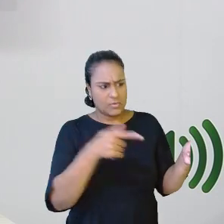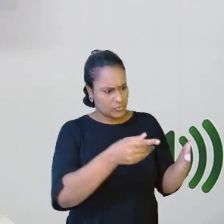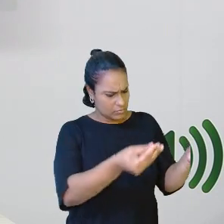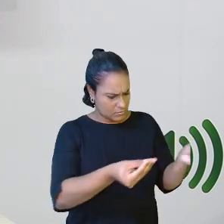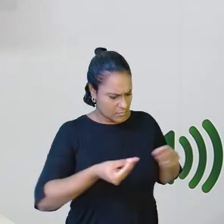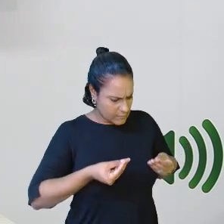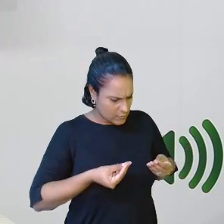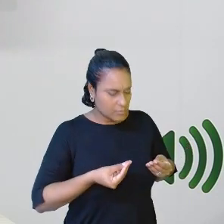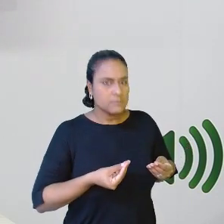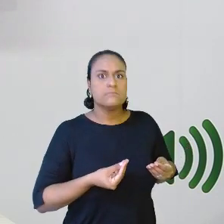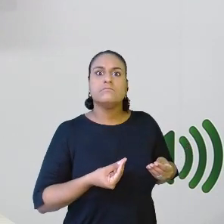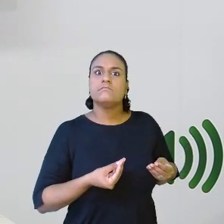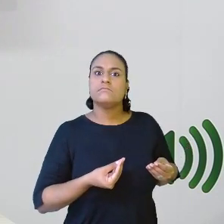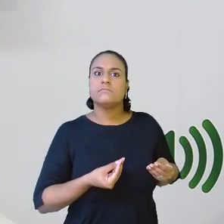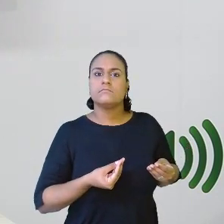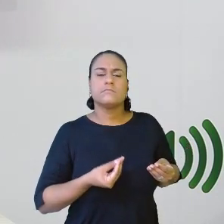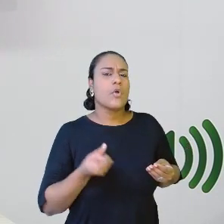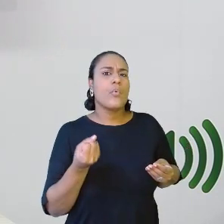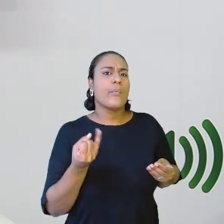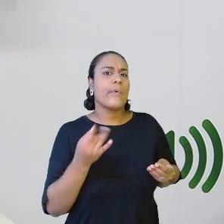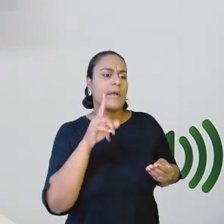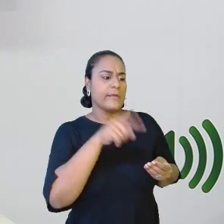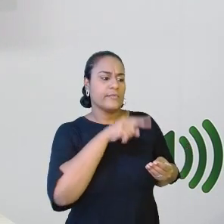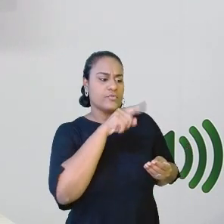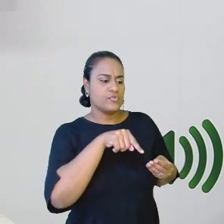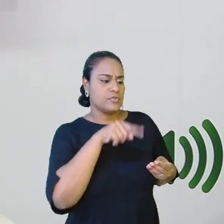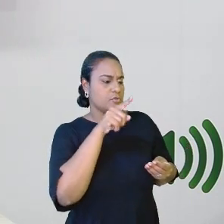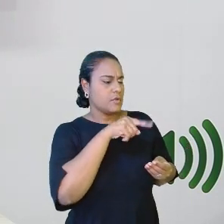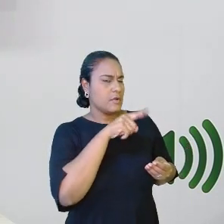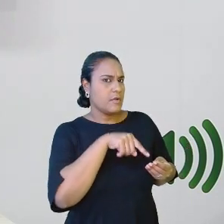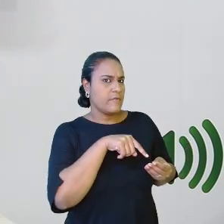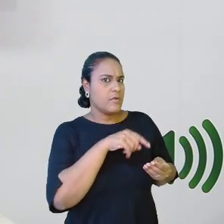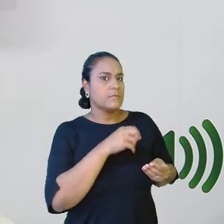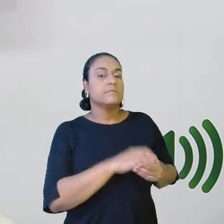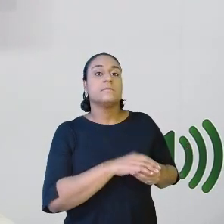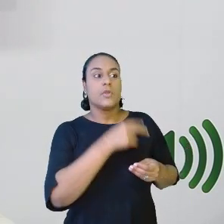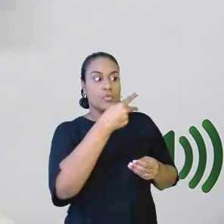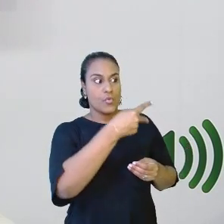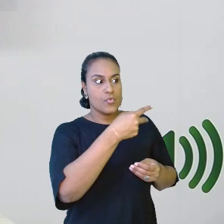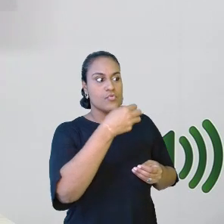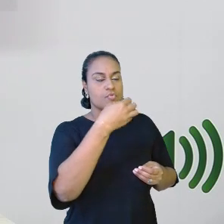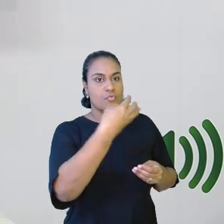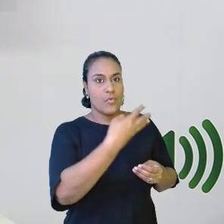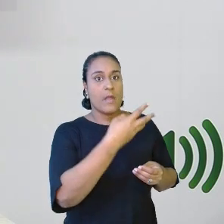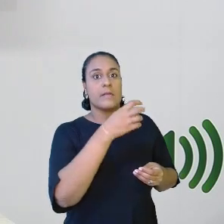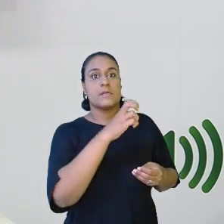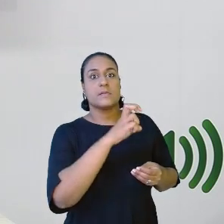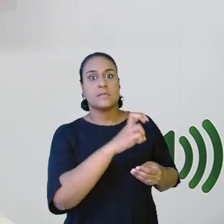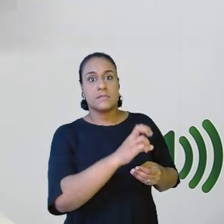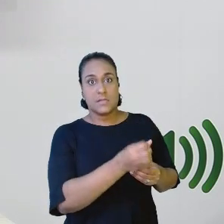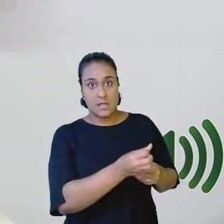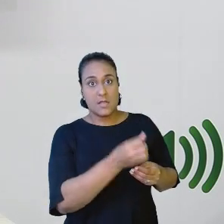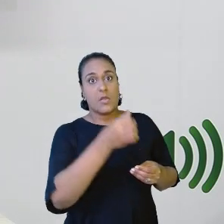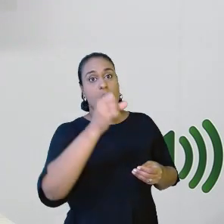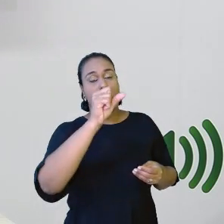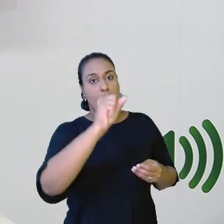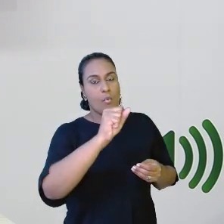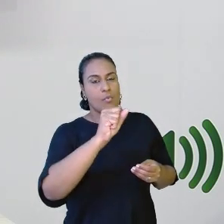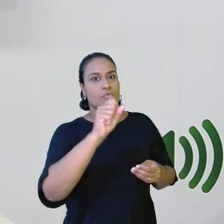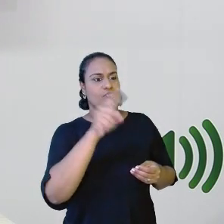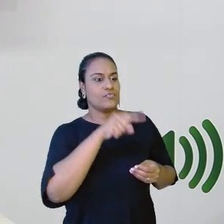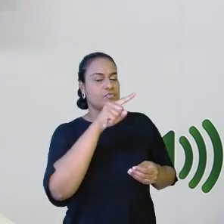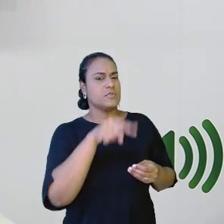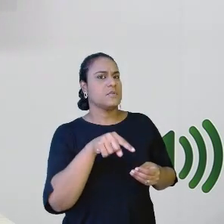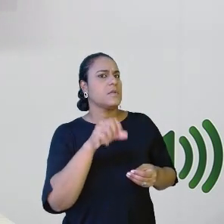só, quantos X estão aí na barrinha de chocolate dele? 2, 4, 6,